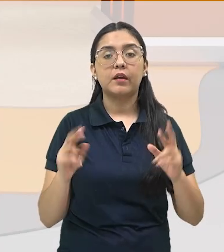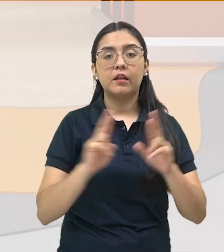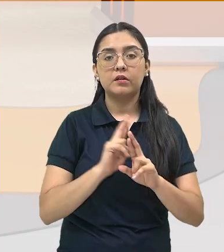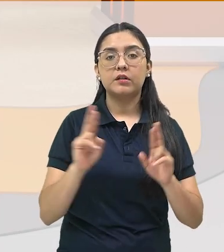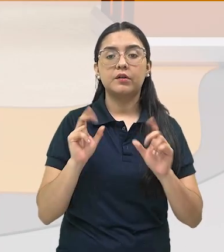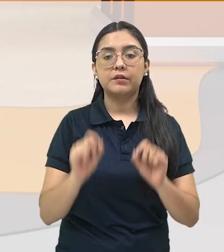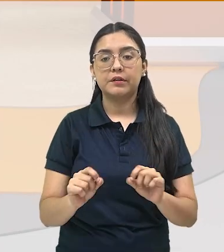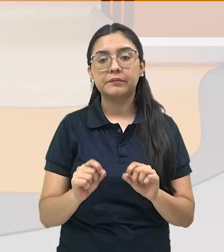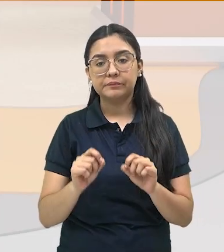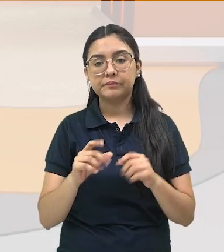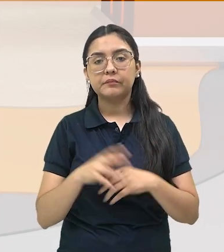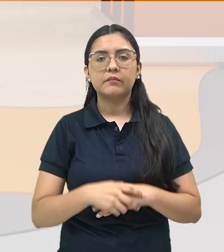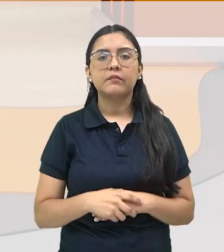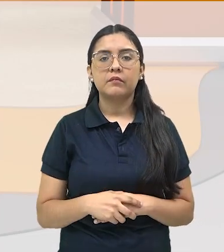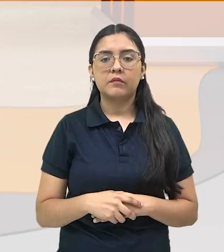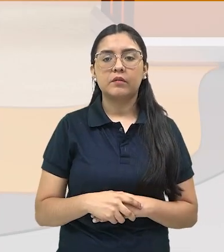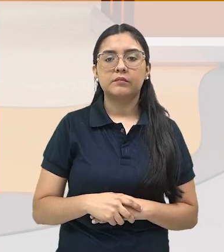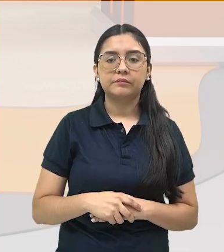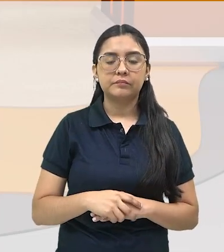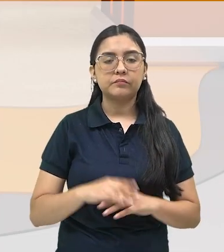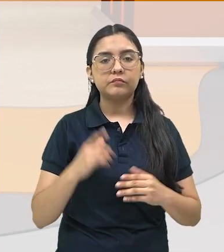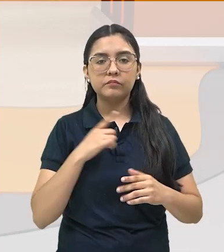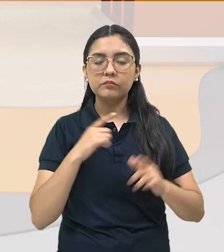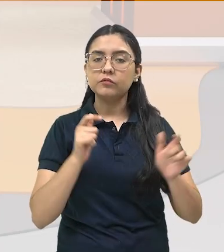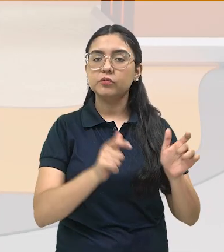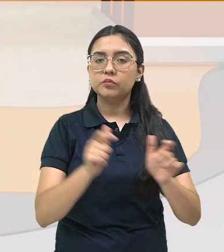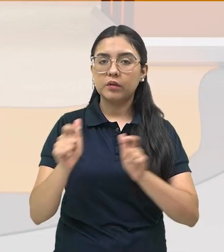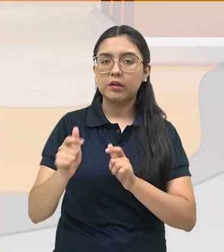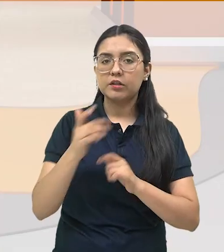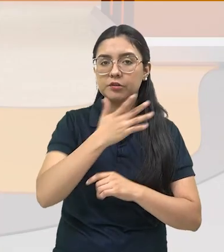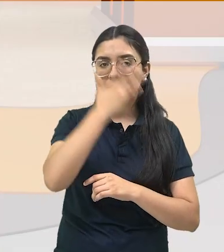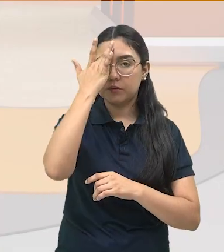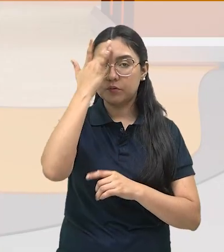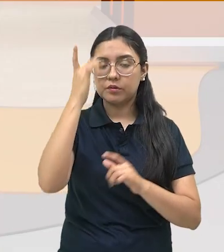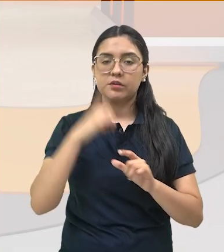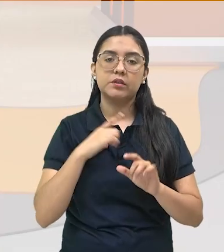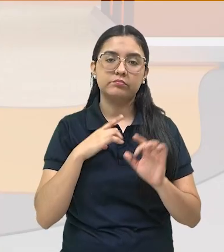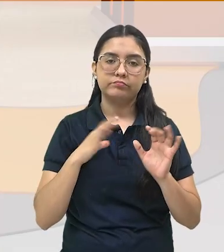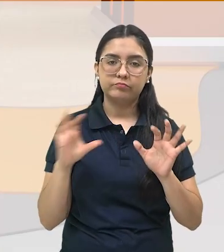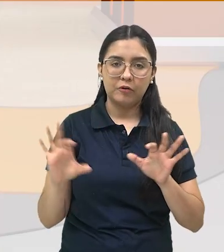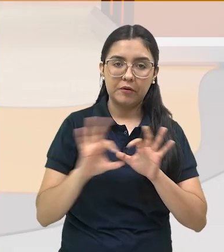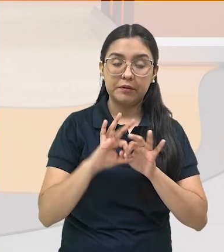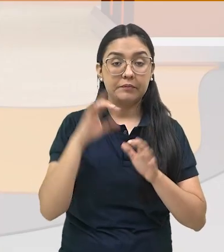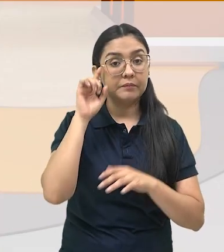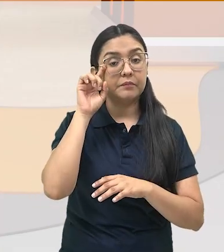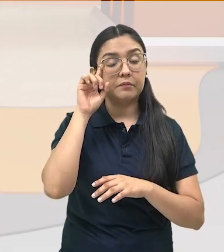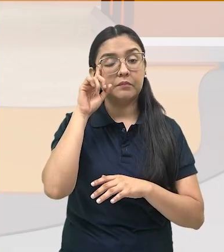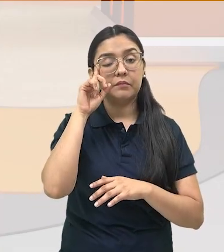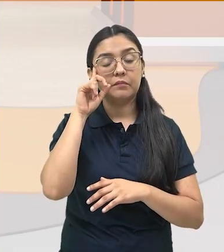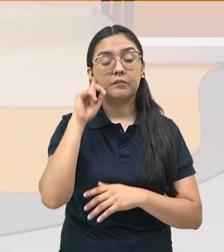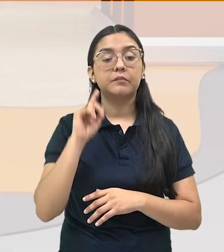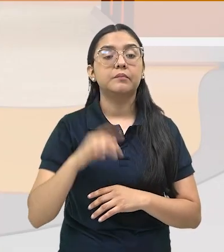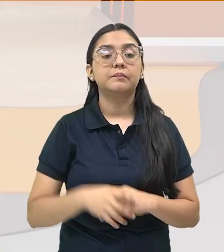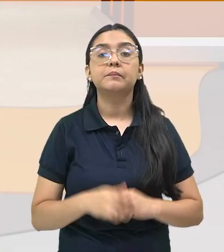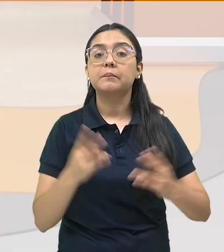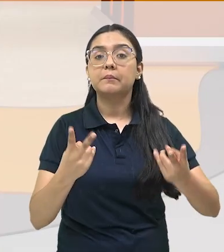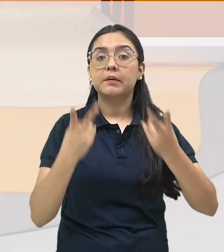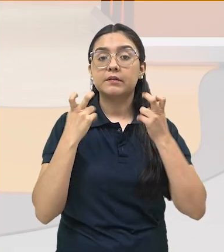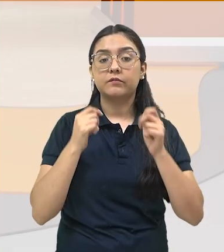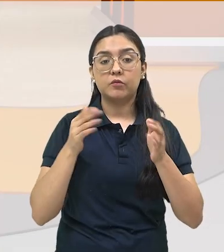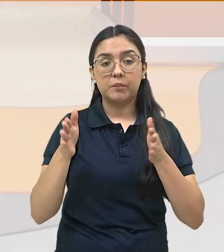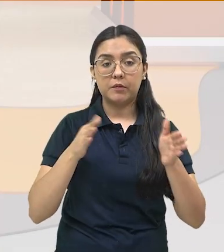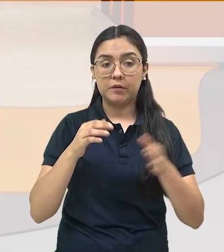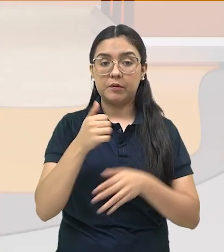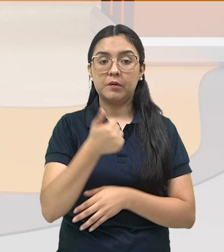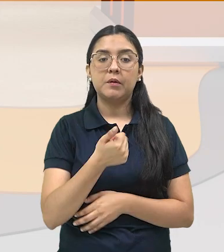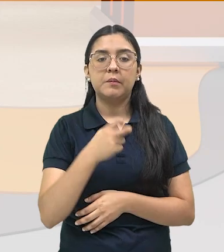ligado à velocidade como os lugares, como as pessoas, elas se conectam. Observe aqui comigo que a gente tem aqui, no período que